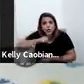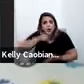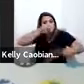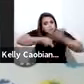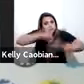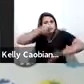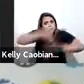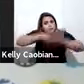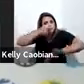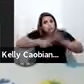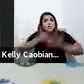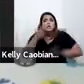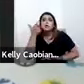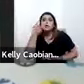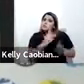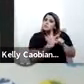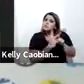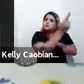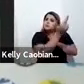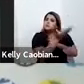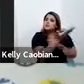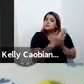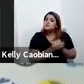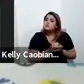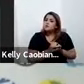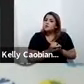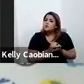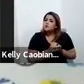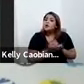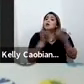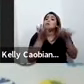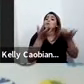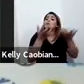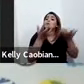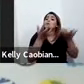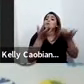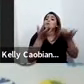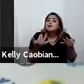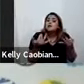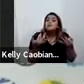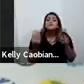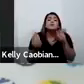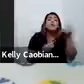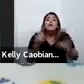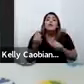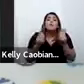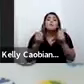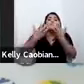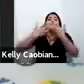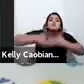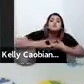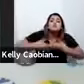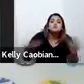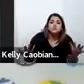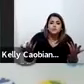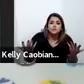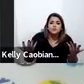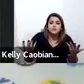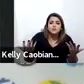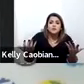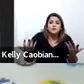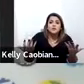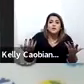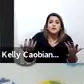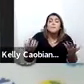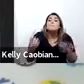arrebatadora, doutor. Então, eu gostaria que o senhor analisasse para nós, né, nos contasse quais foram os segredos, doutor. Como é